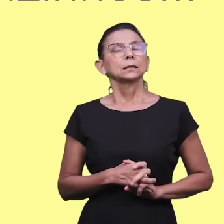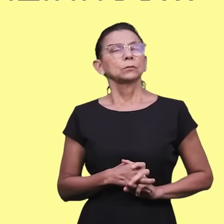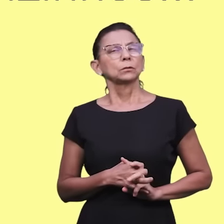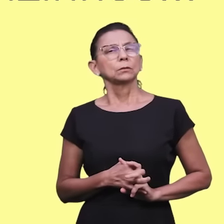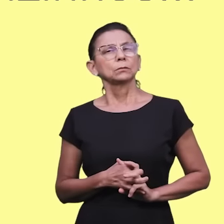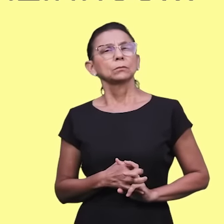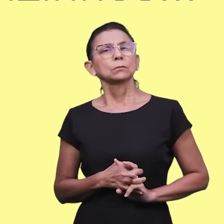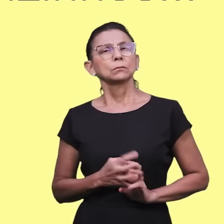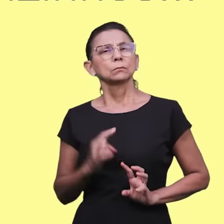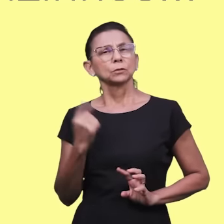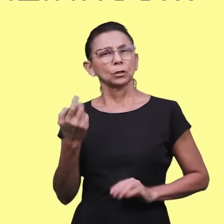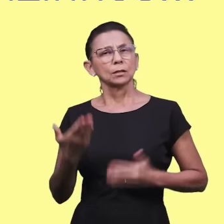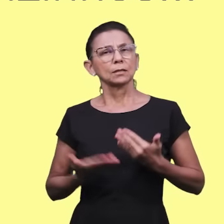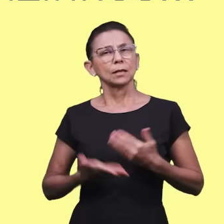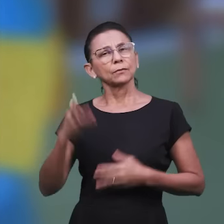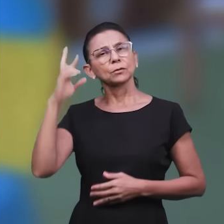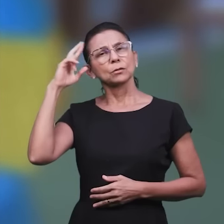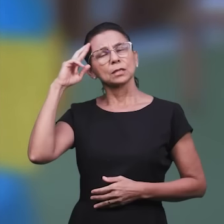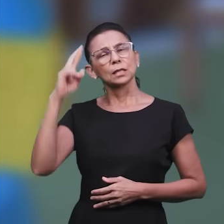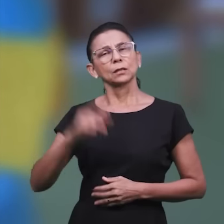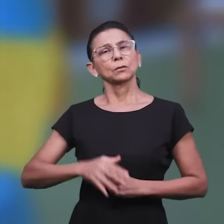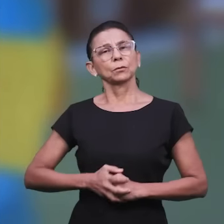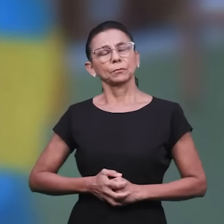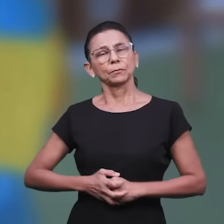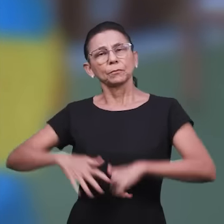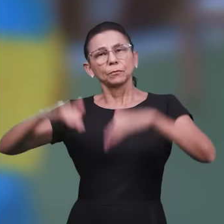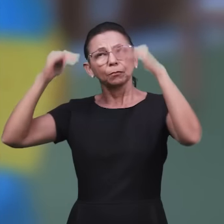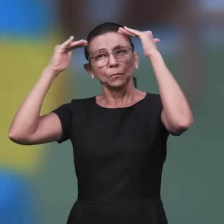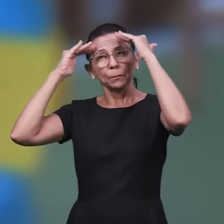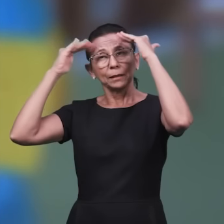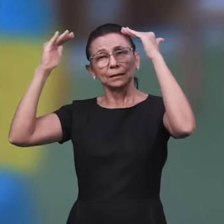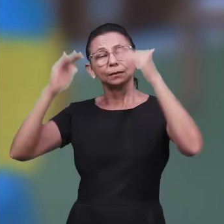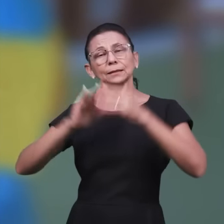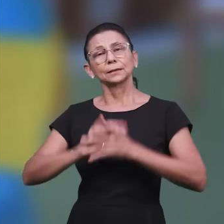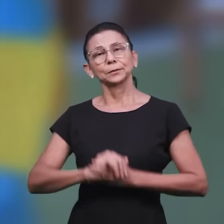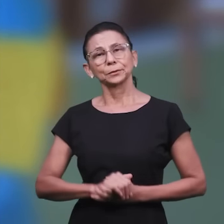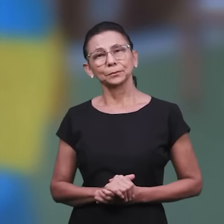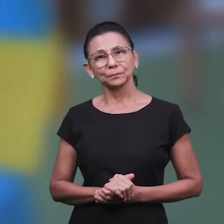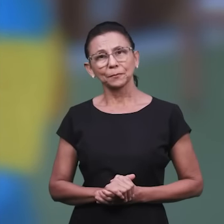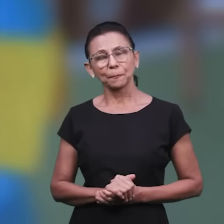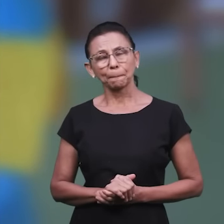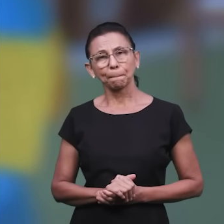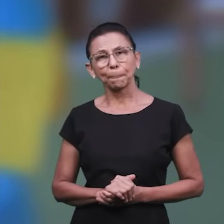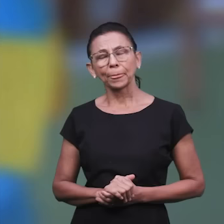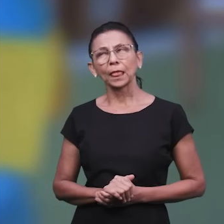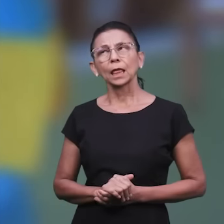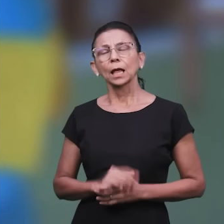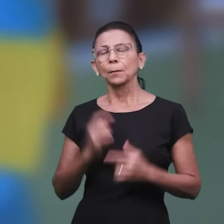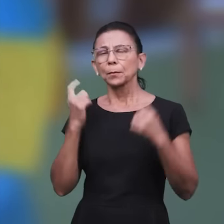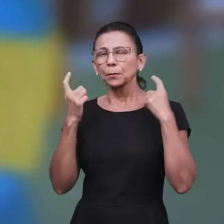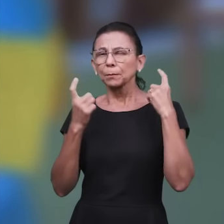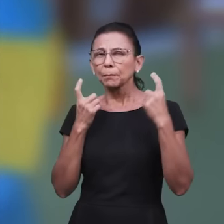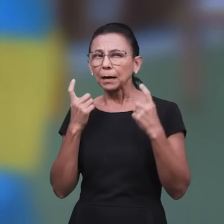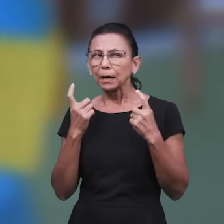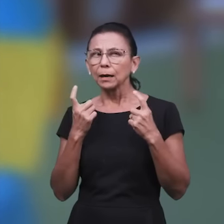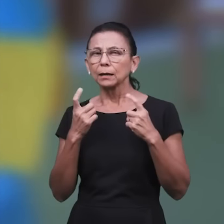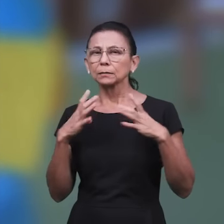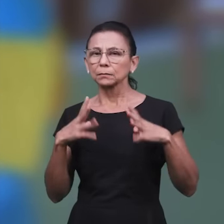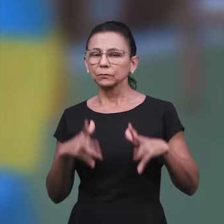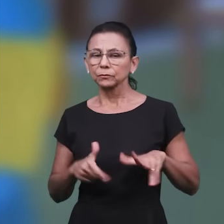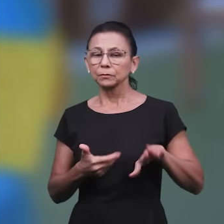Estamos obedecendo sua palavra? Estamos buscando a cada dia estarmos preparados para a